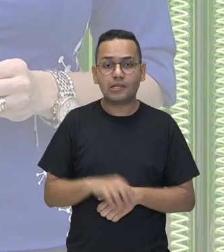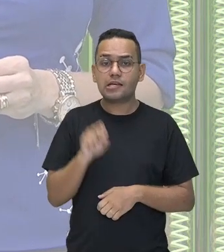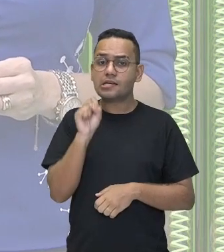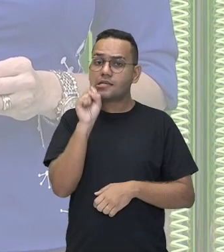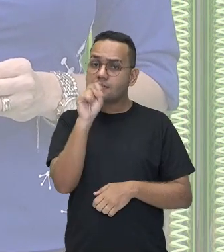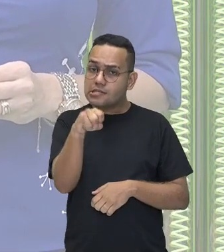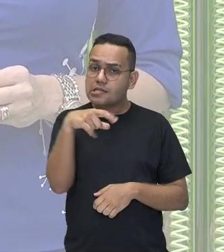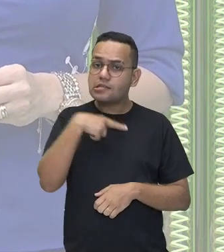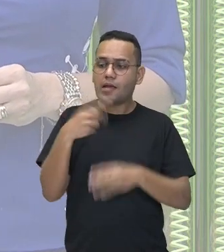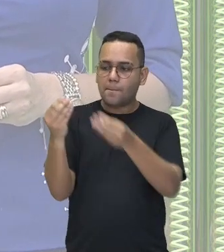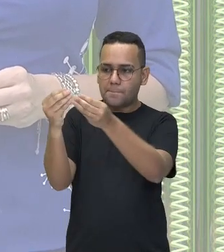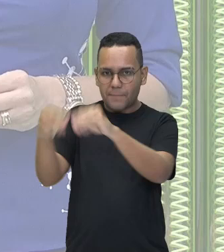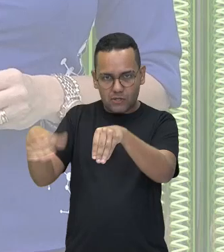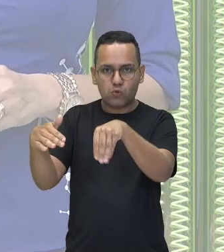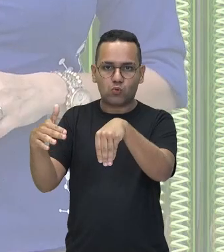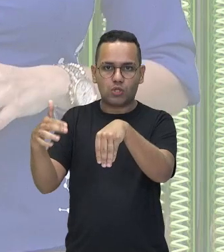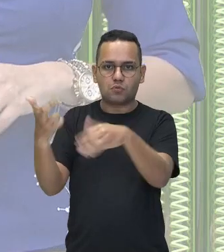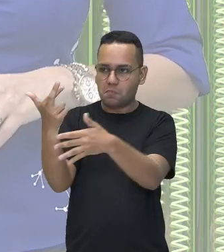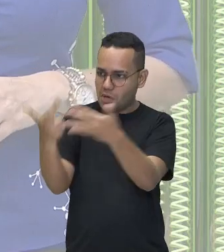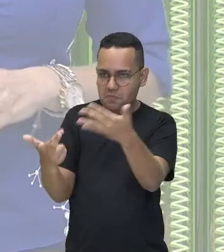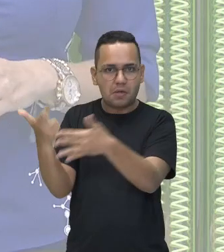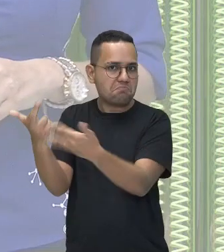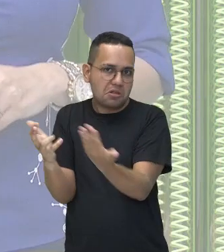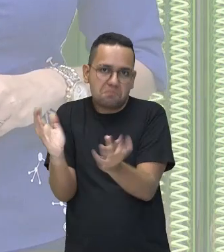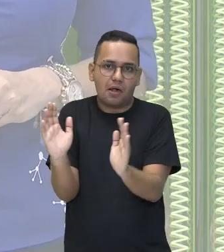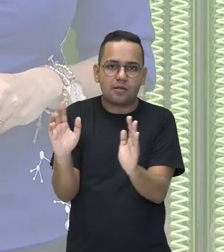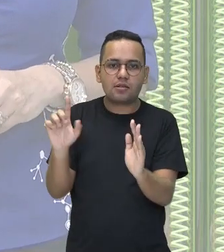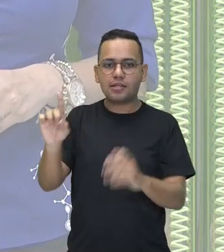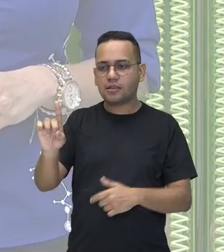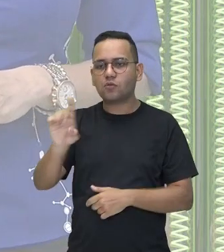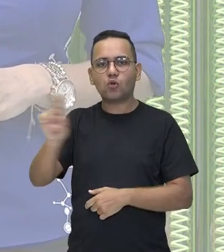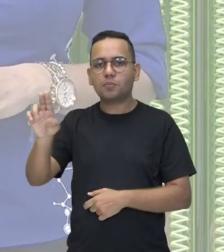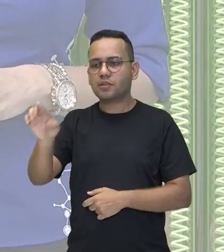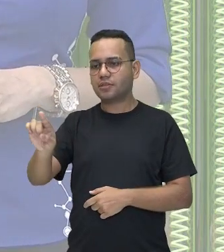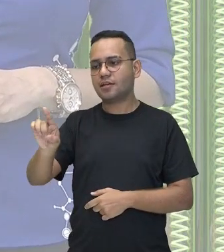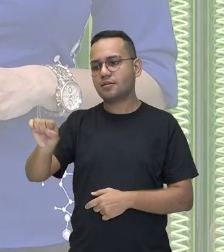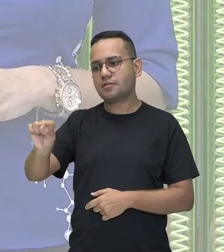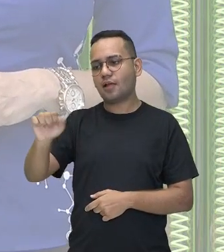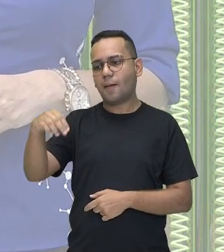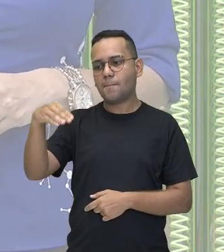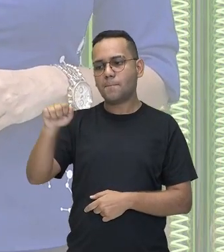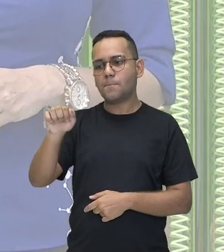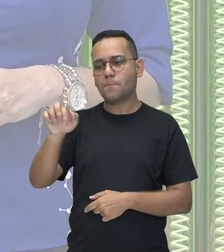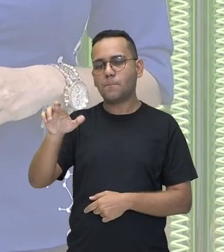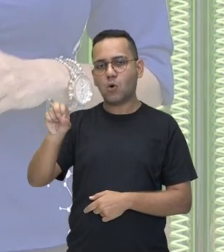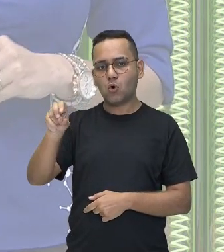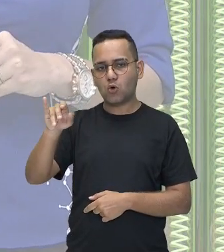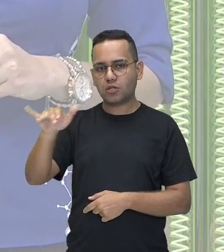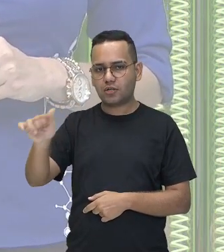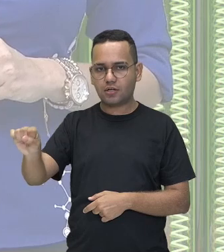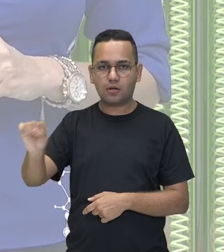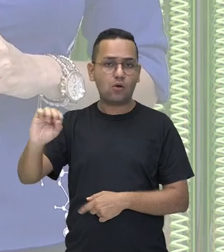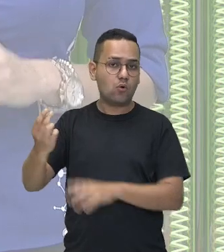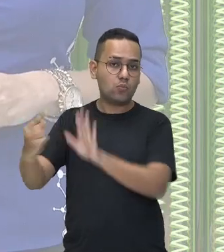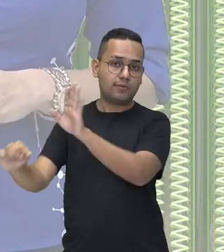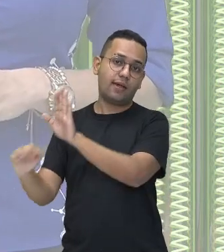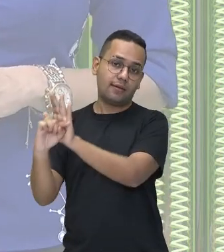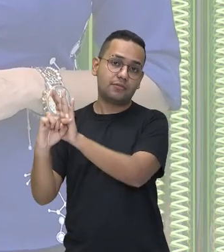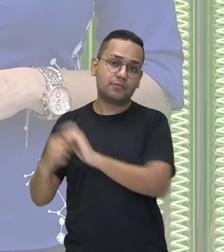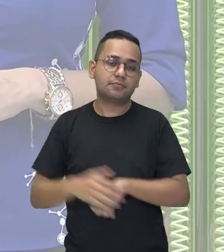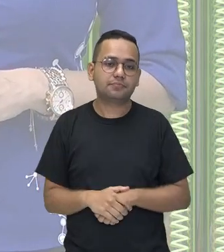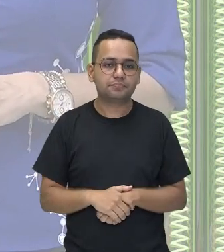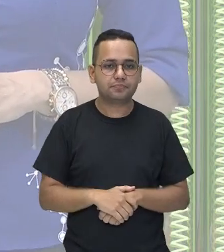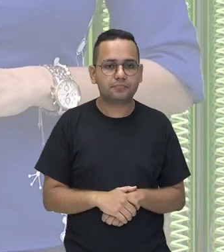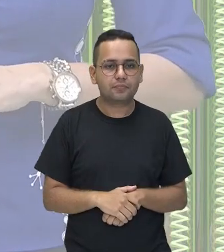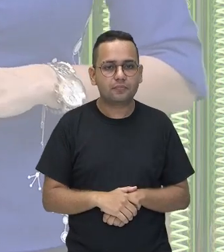um prejudicado, aí essas relações já são chamadas de desarmônicas ou negativas, que